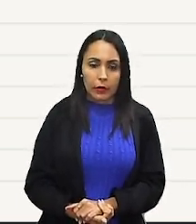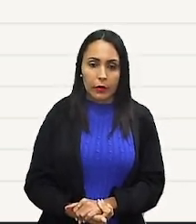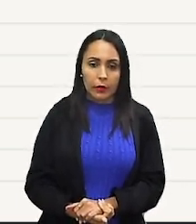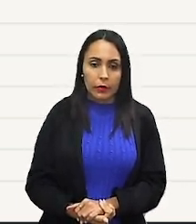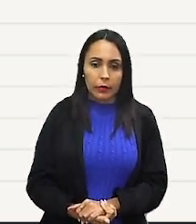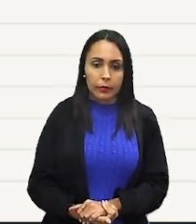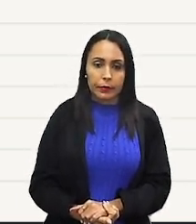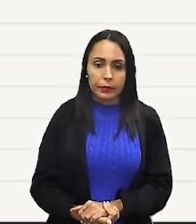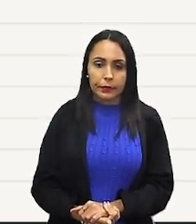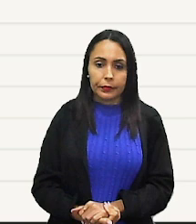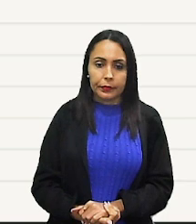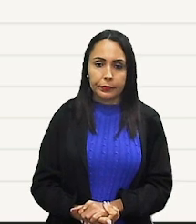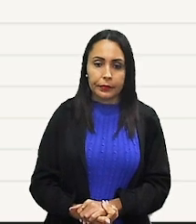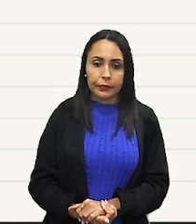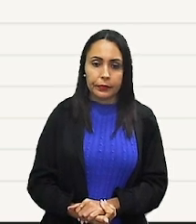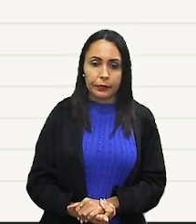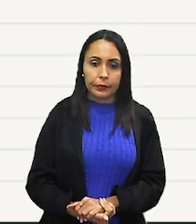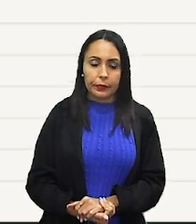do vírus.